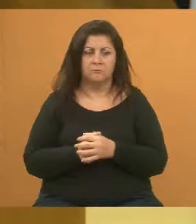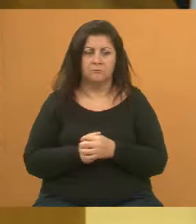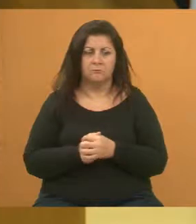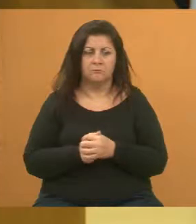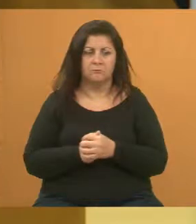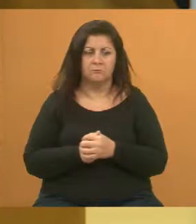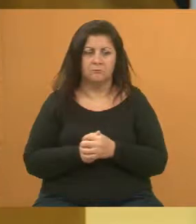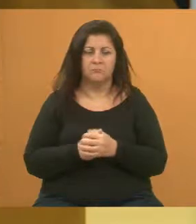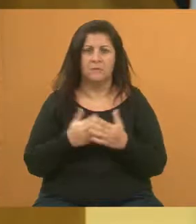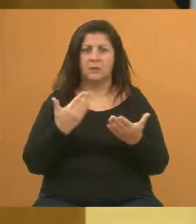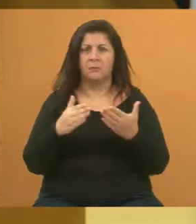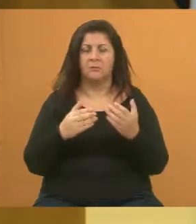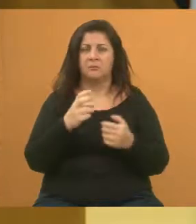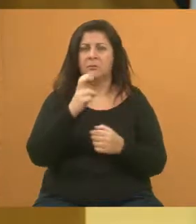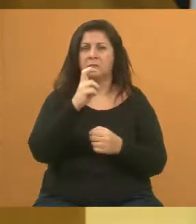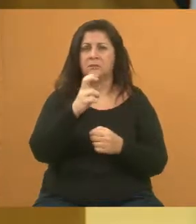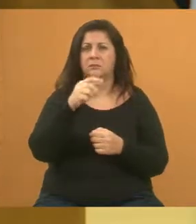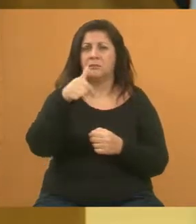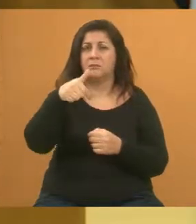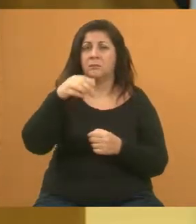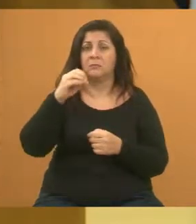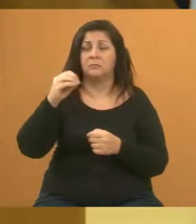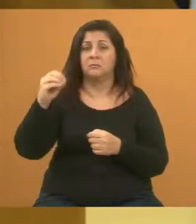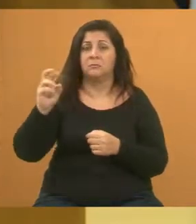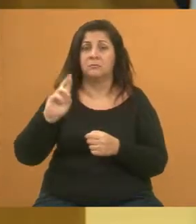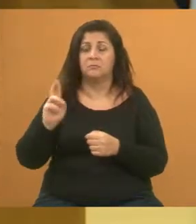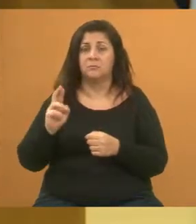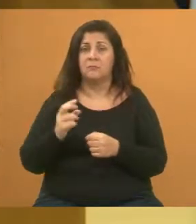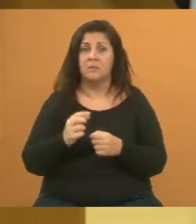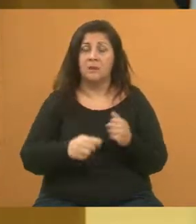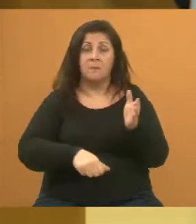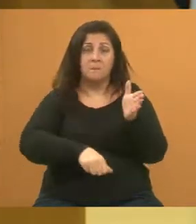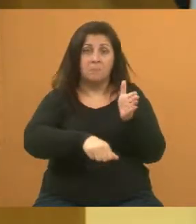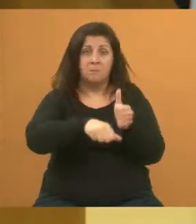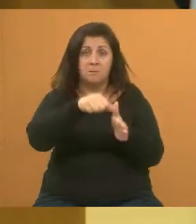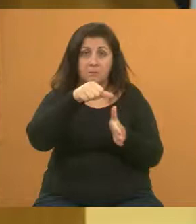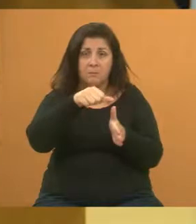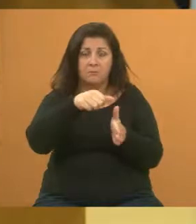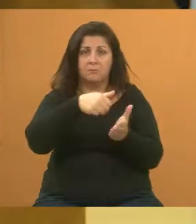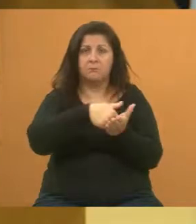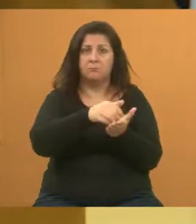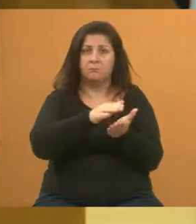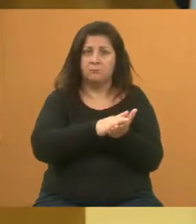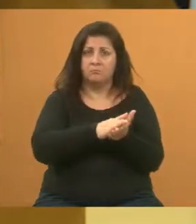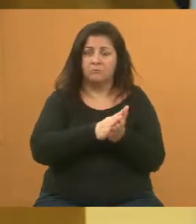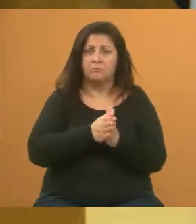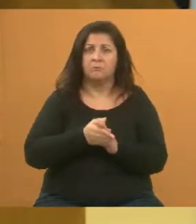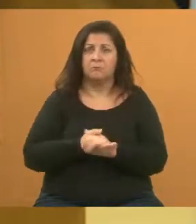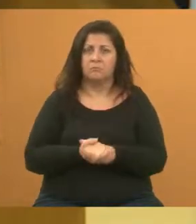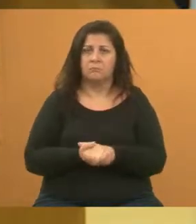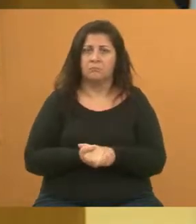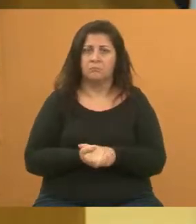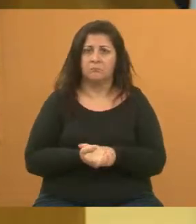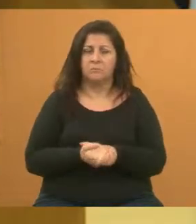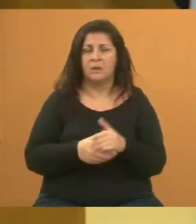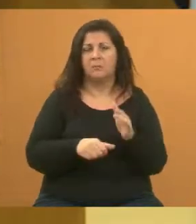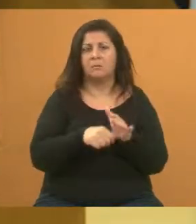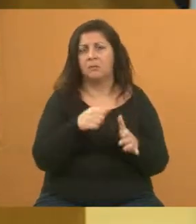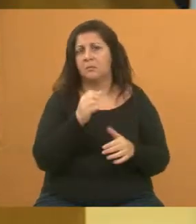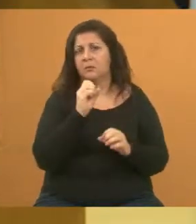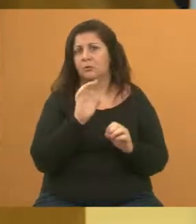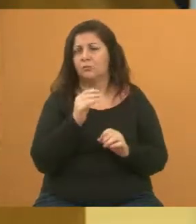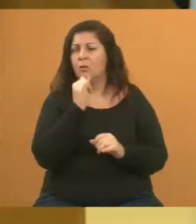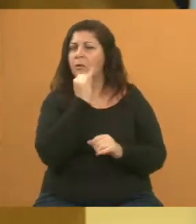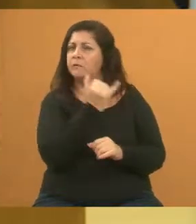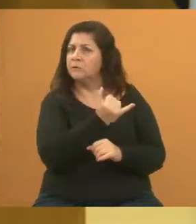Não, está lá. 5.700 e alguma coisa na primeira, né? Primeiro ele é notificado, é uma notificação,